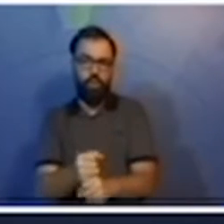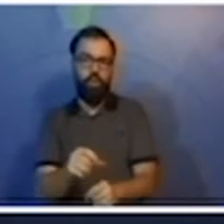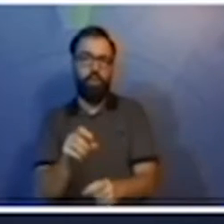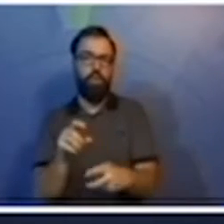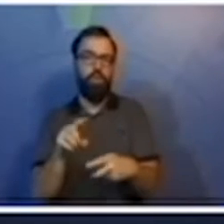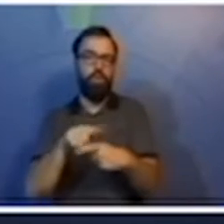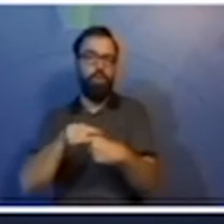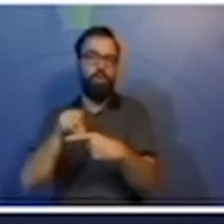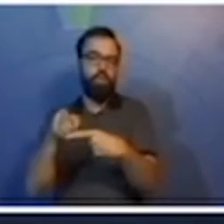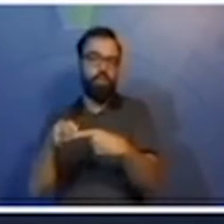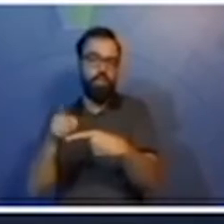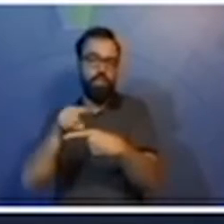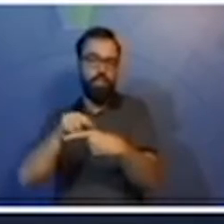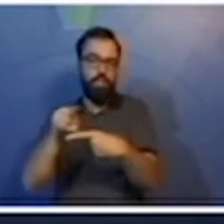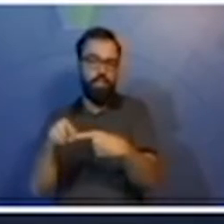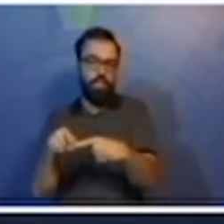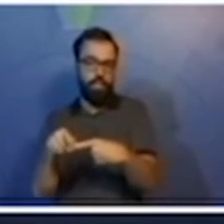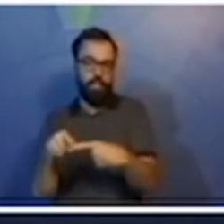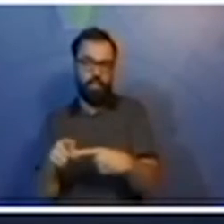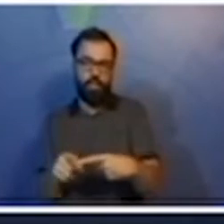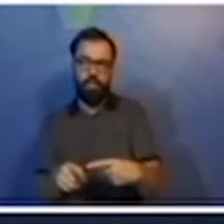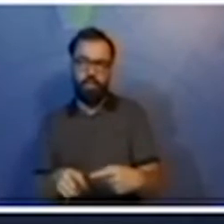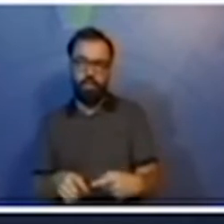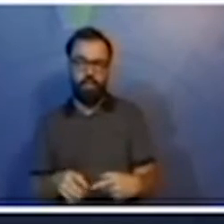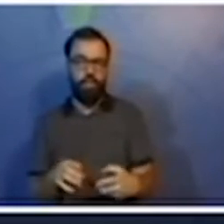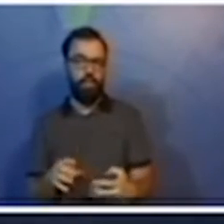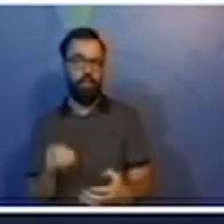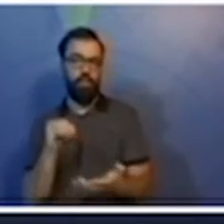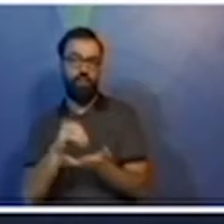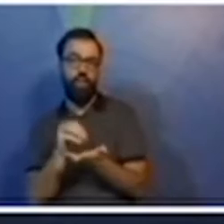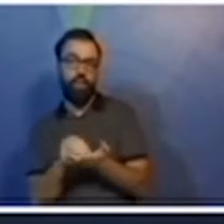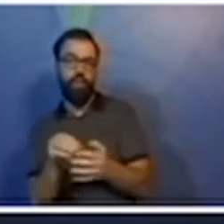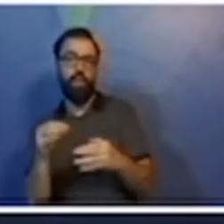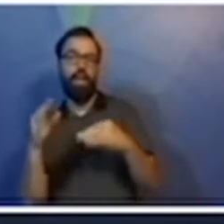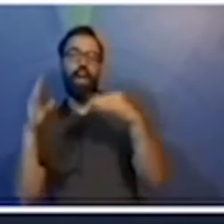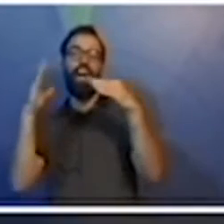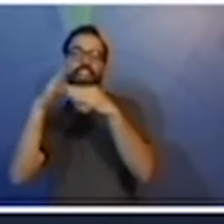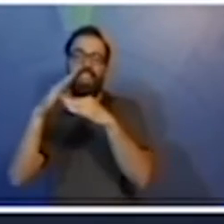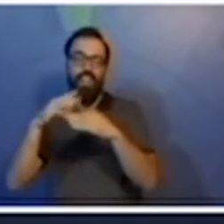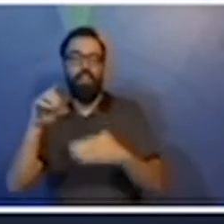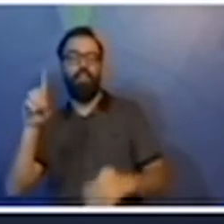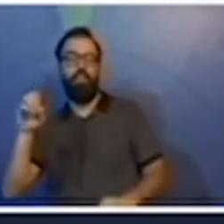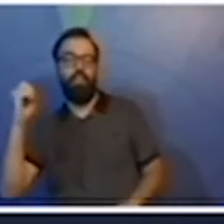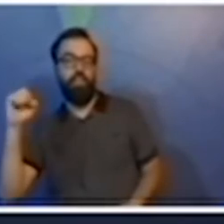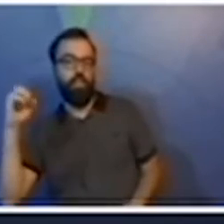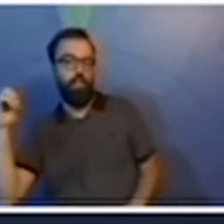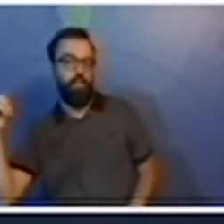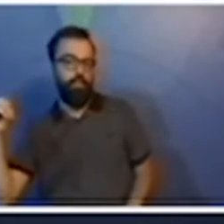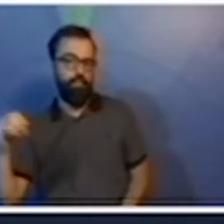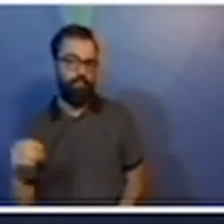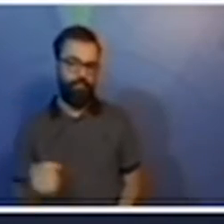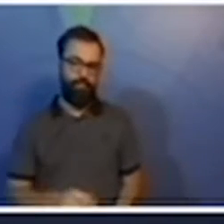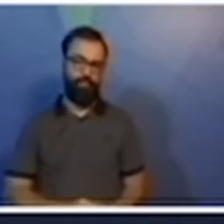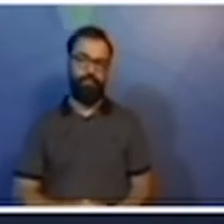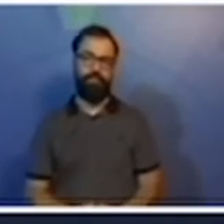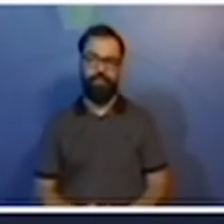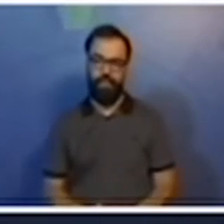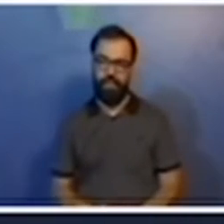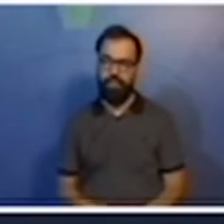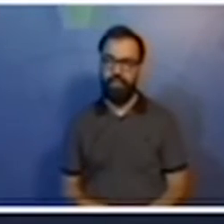142 graus, o suplemento vai ser o que falta para chegar em 180 graus.